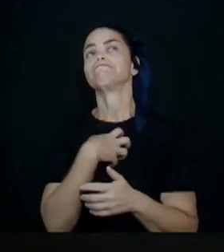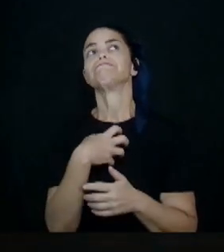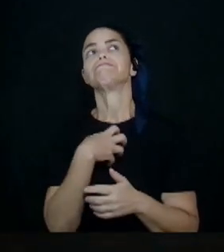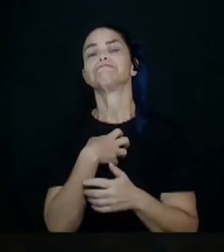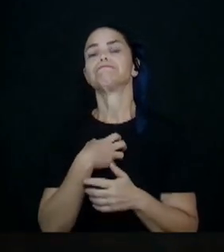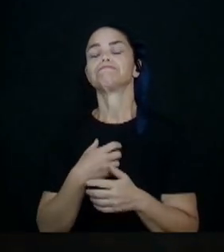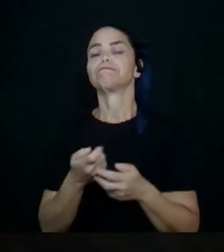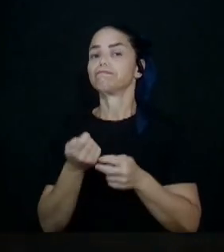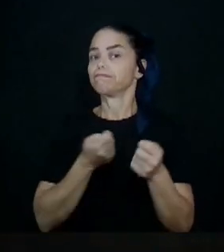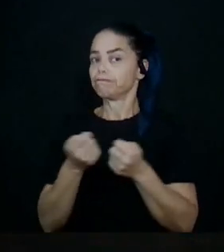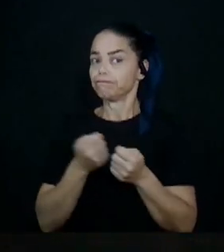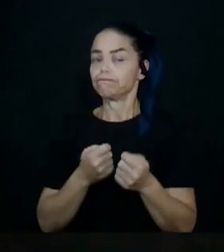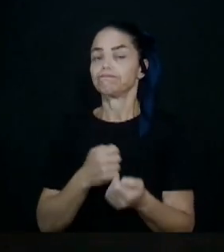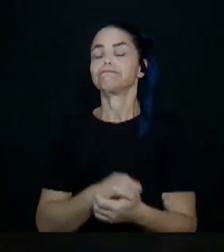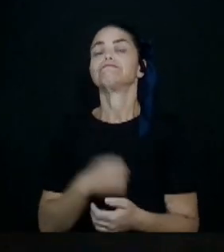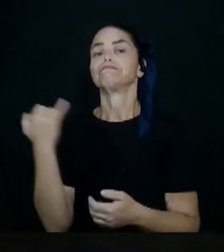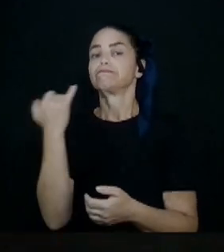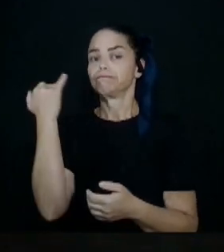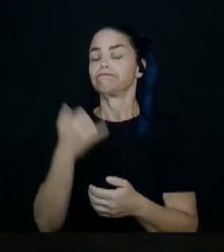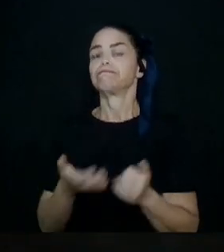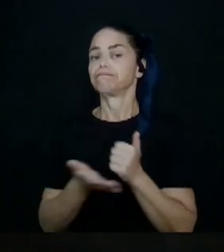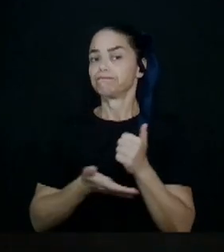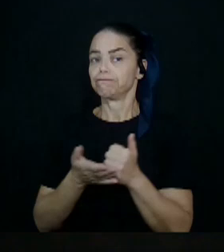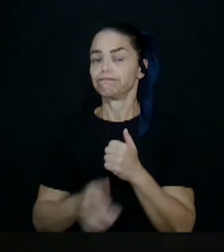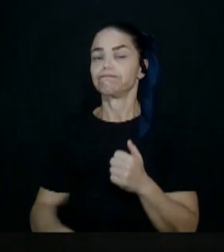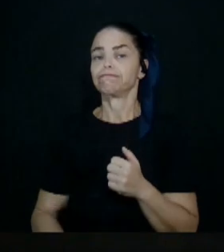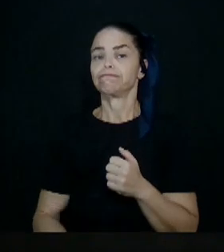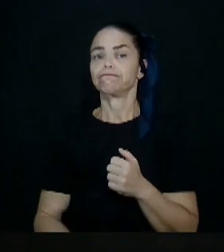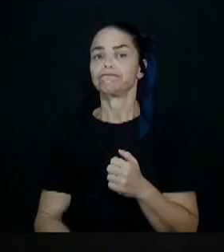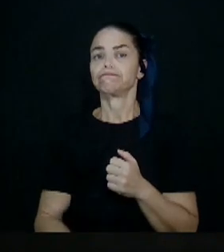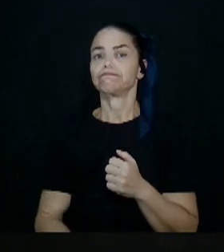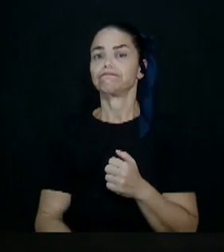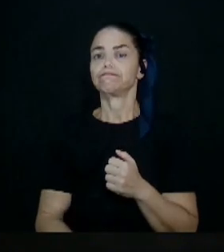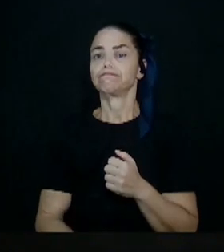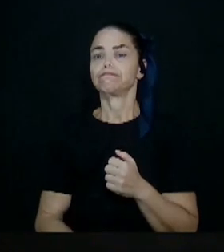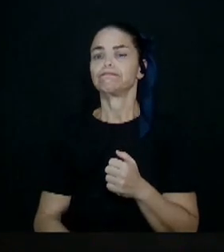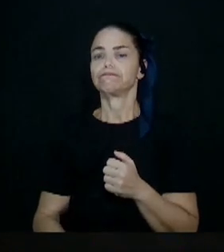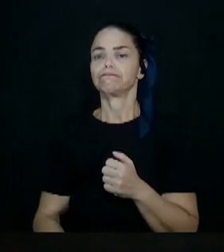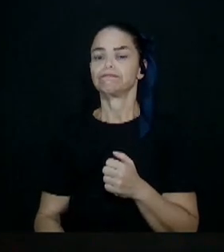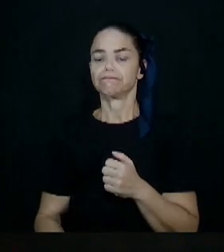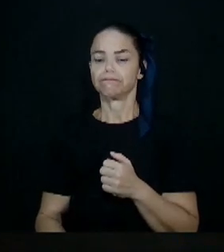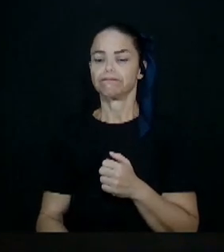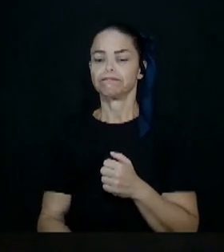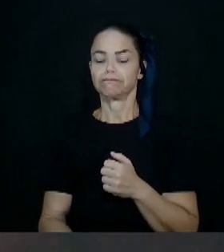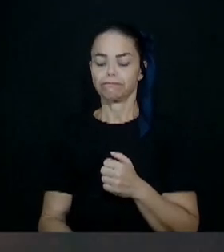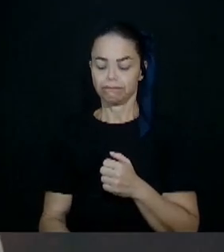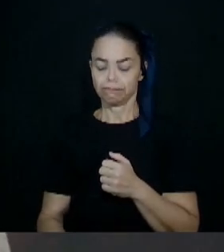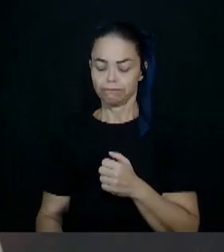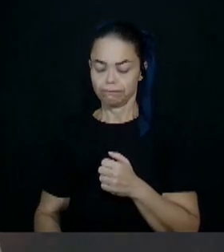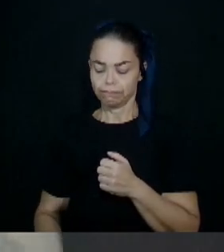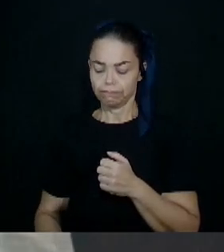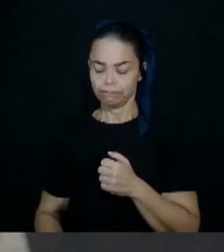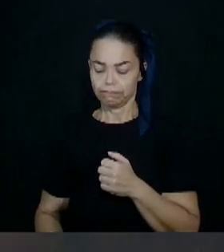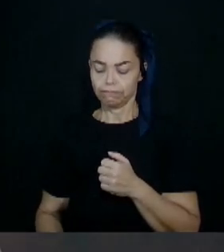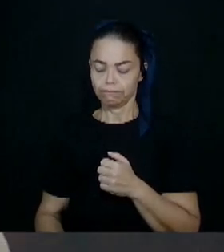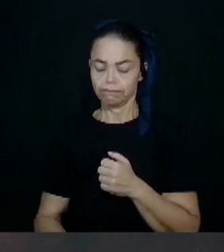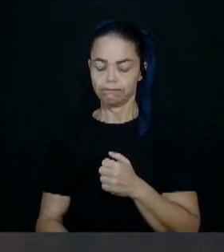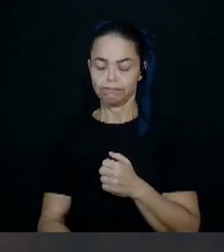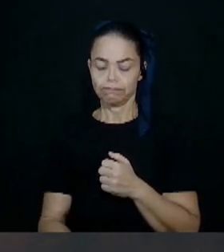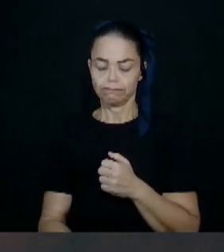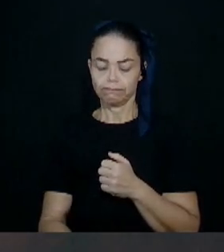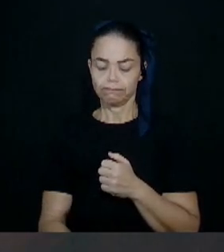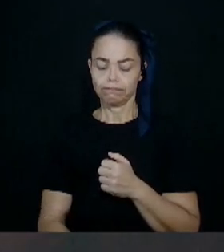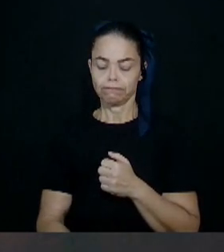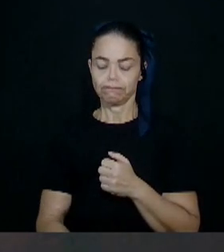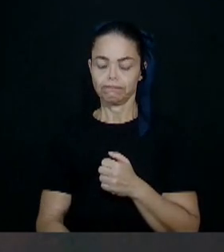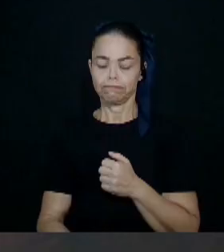domínio da máquina é suficiente, ou o domínio da mente é o que faz toda a diferença? Na verdade, até mesmo nós